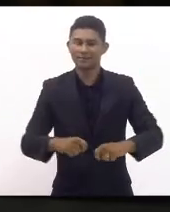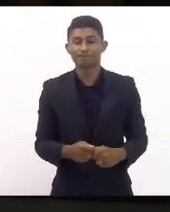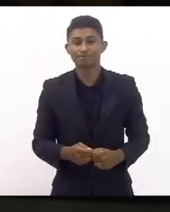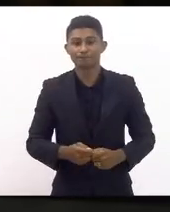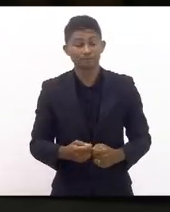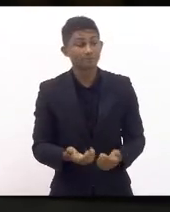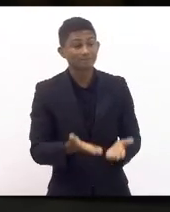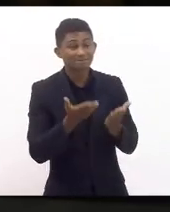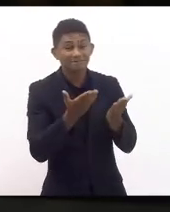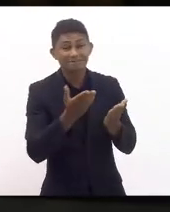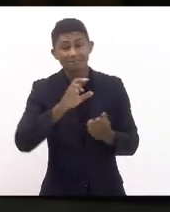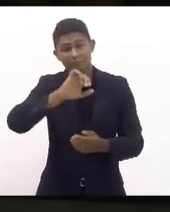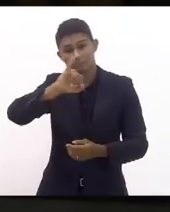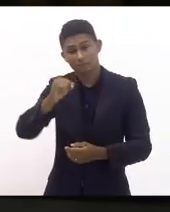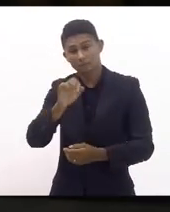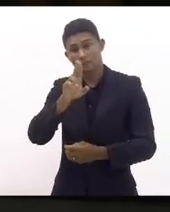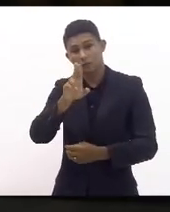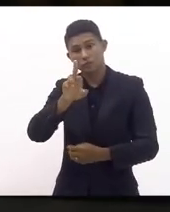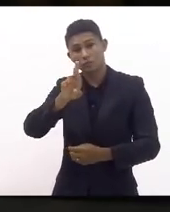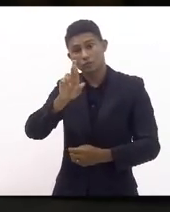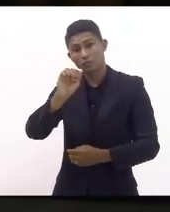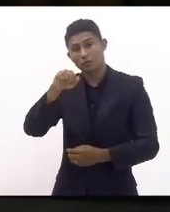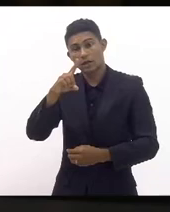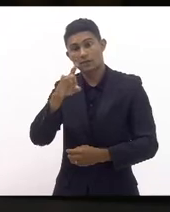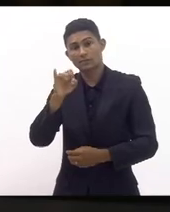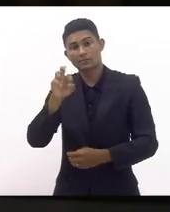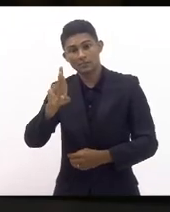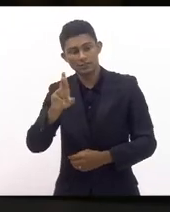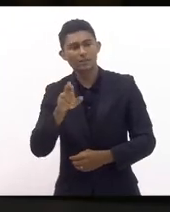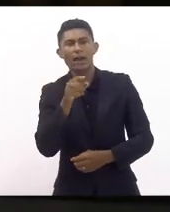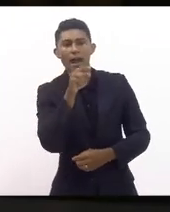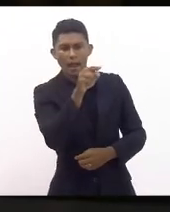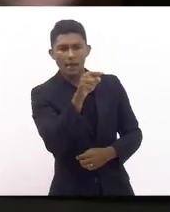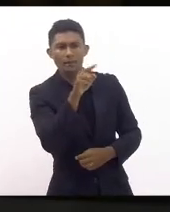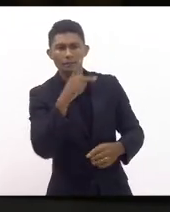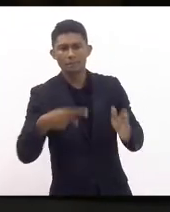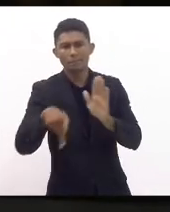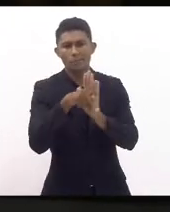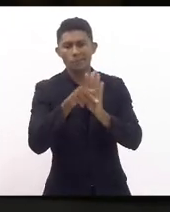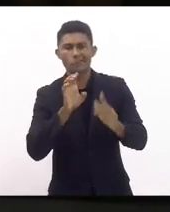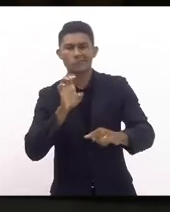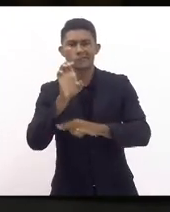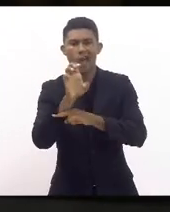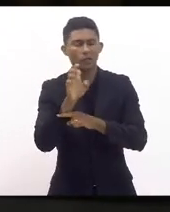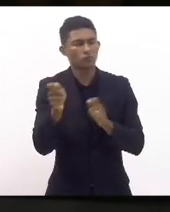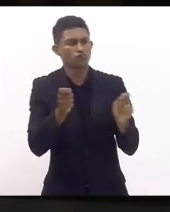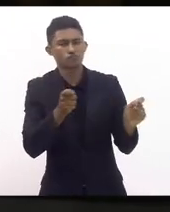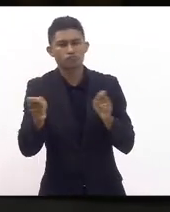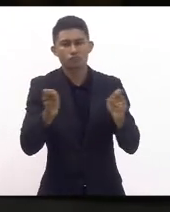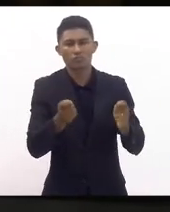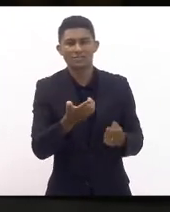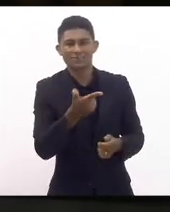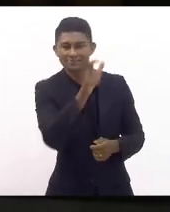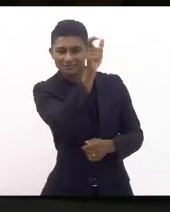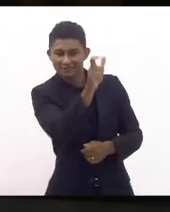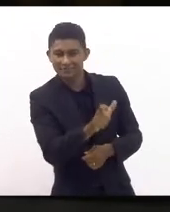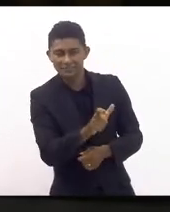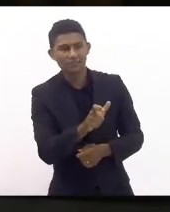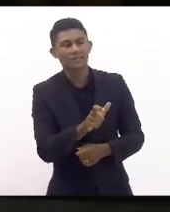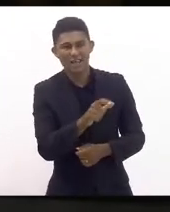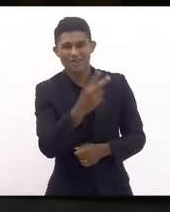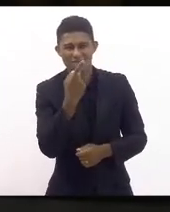Jurandir, né, controlador-geral do Estado. A gente, como ele mesmo disse aqui, a gente vem mantendo